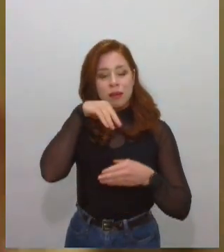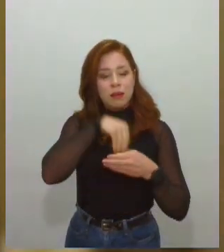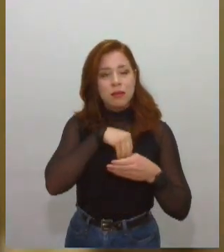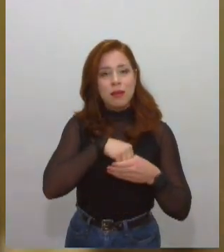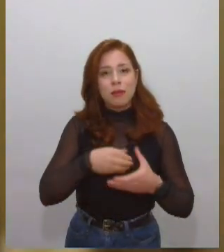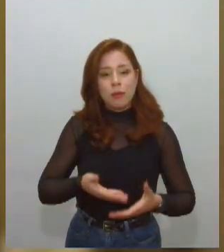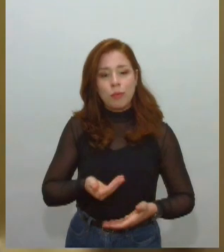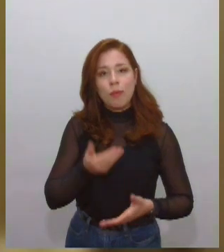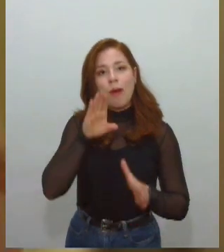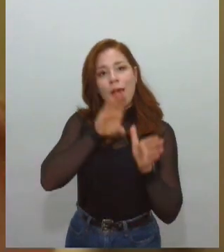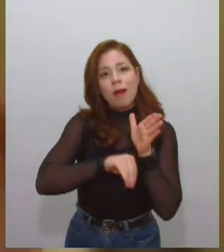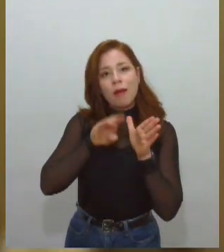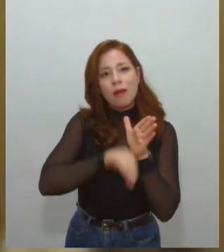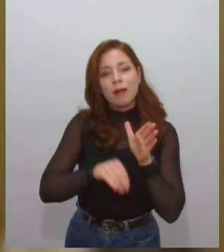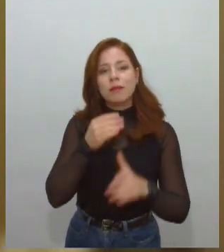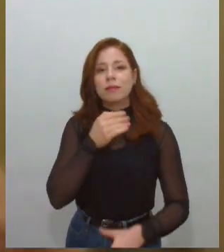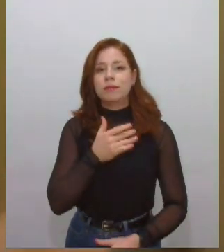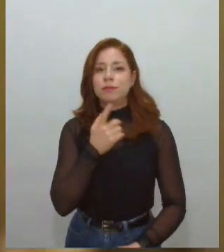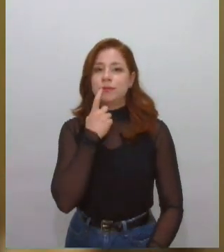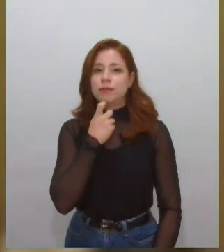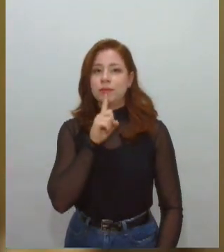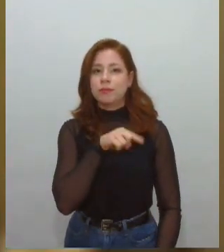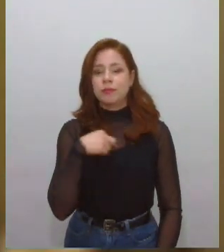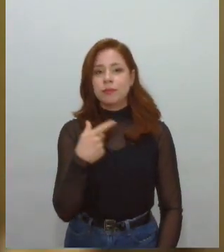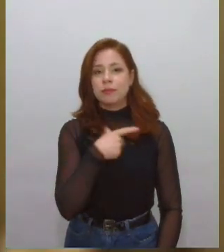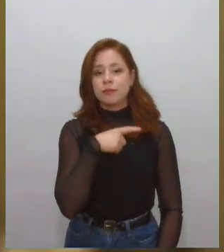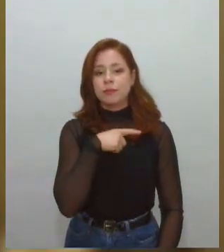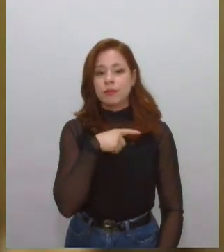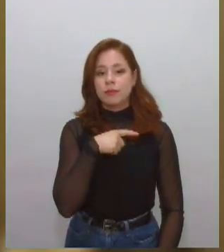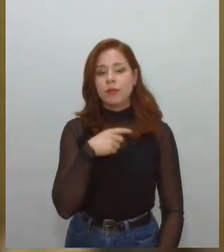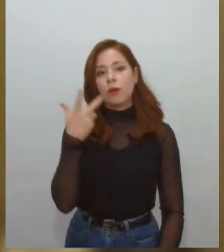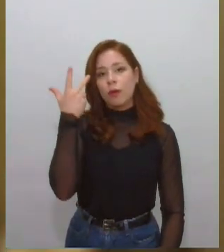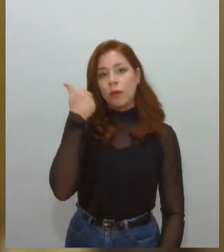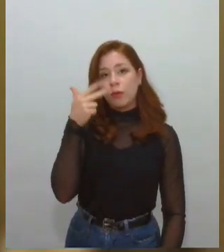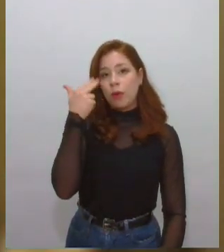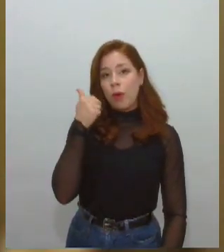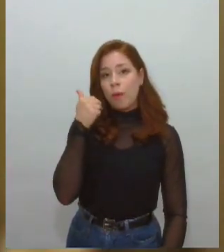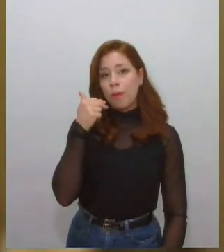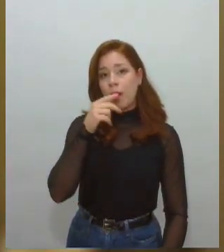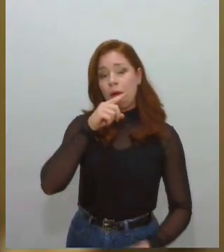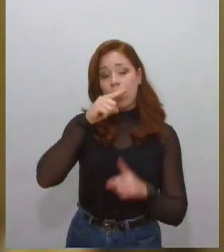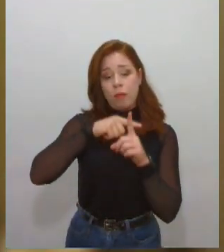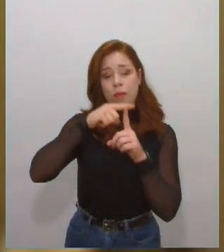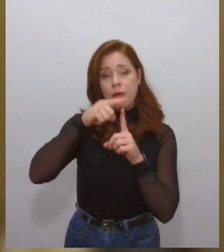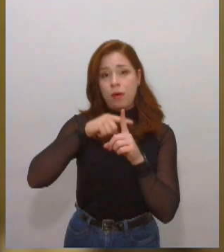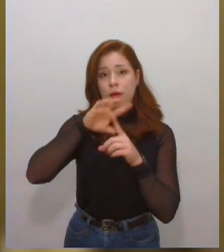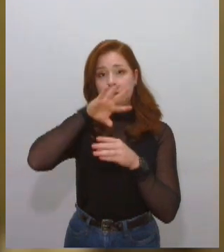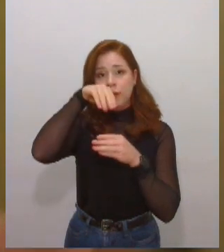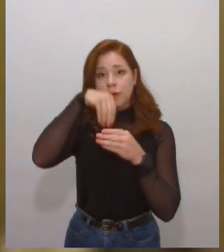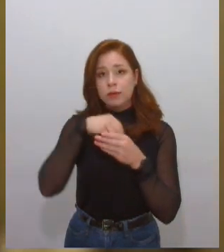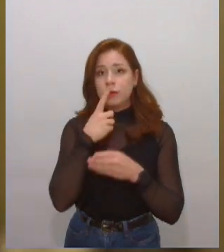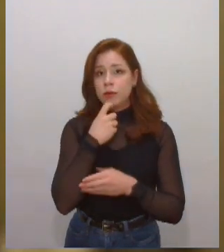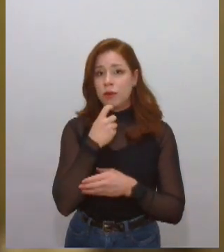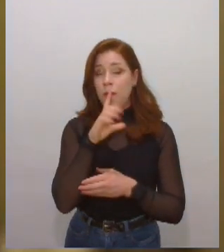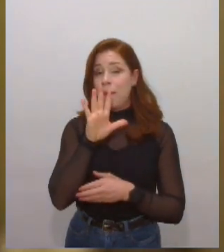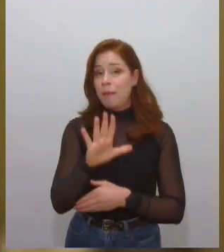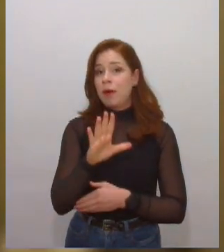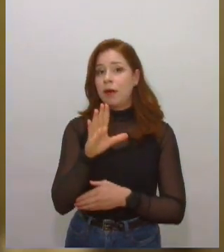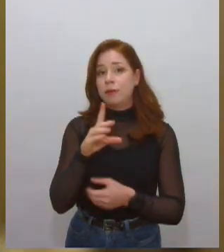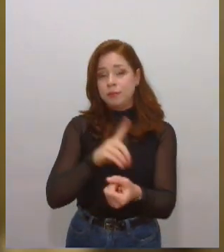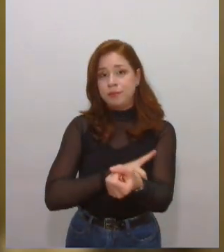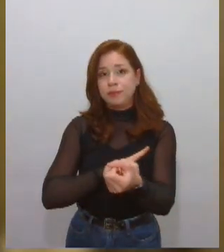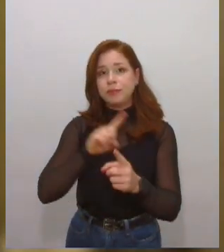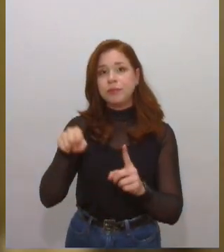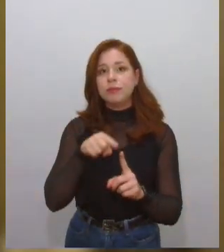do sangue. Então, a gente tem um valor normal de açúcar no sangue. Quando a gente tem o diabetes tipo 2, esse mecanismo não